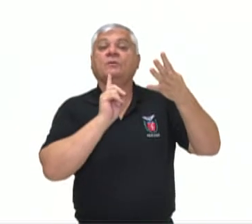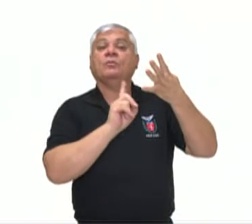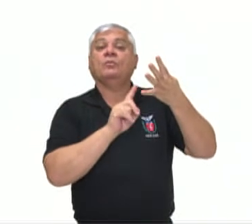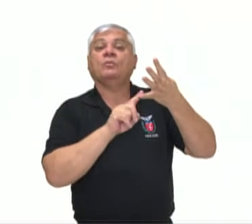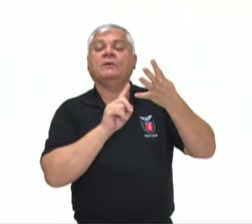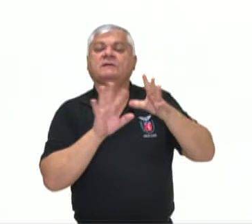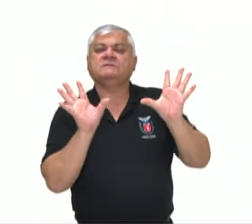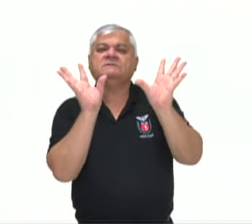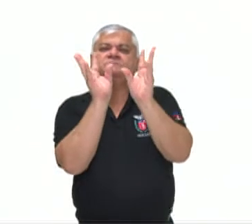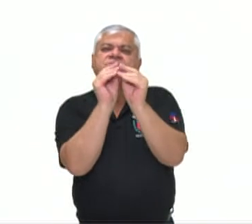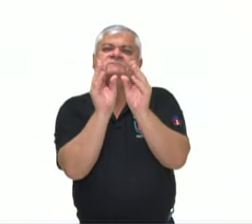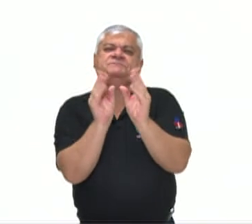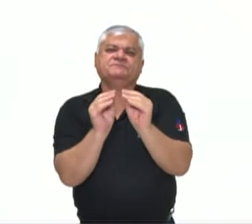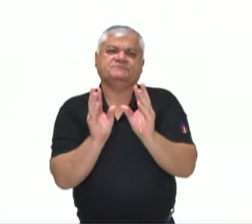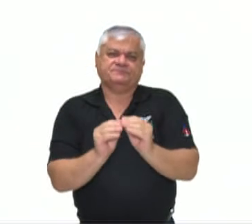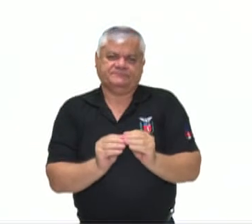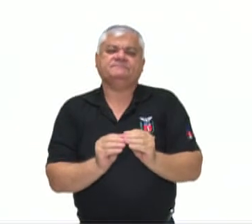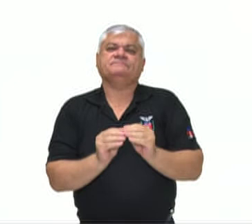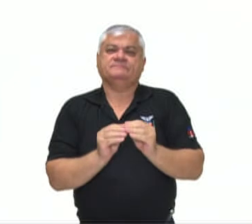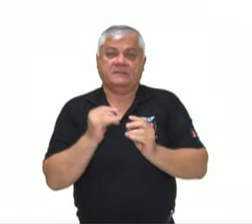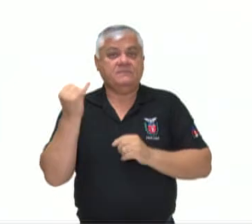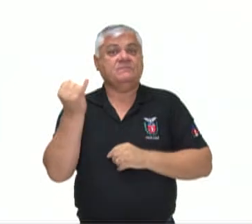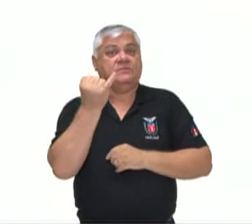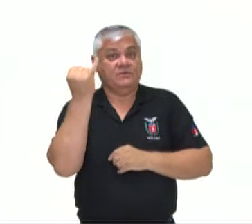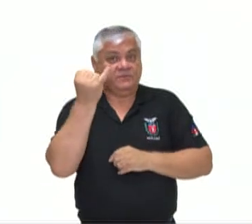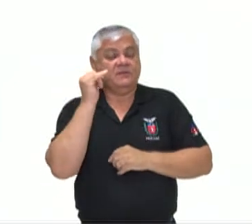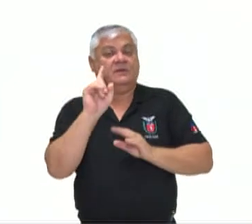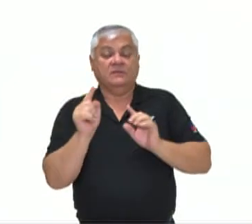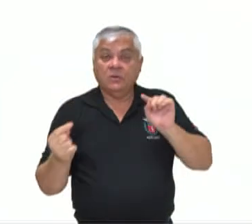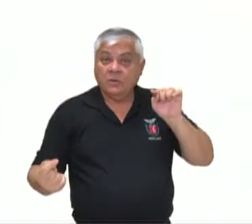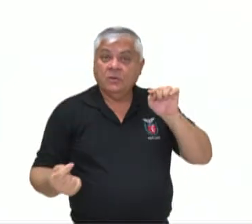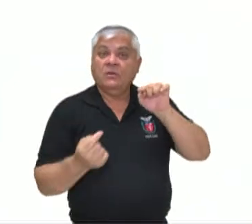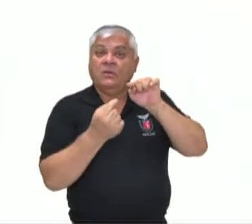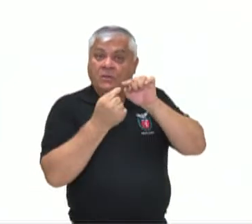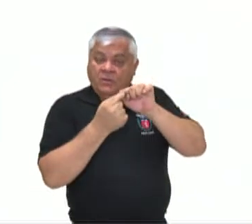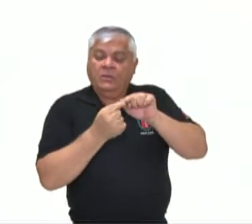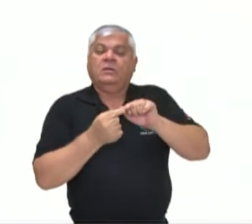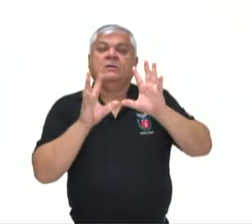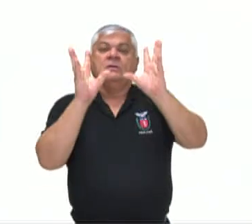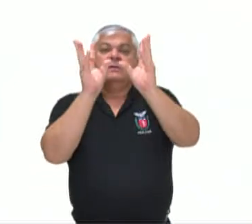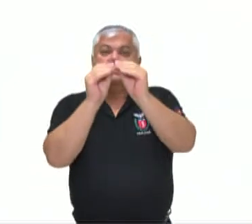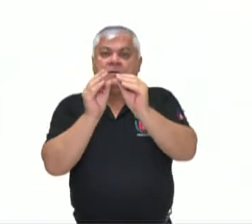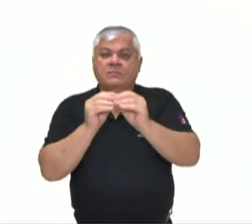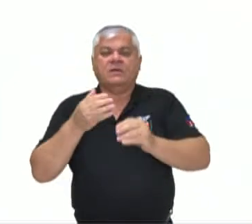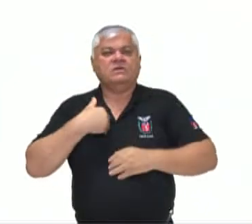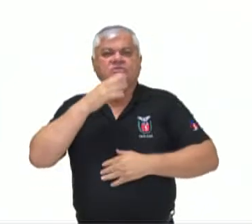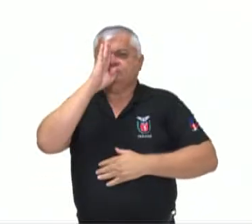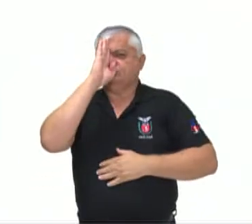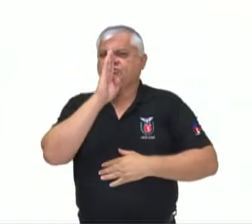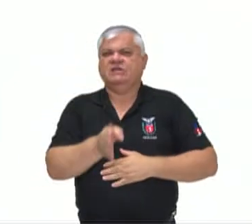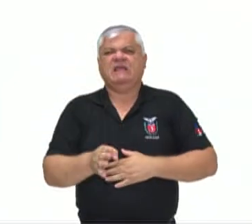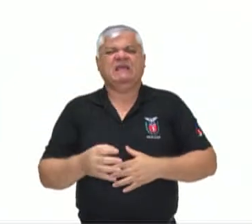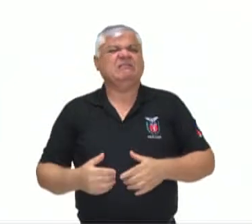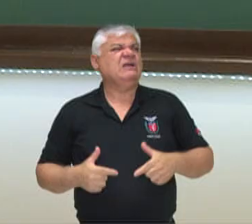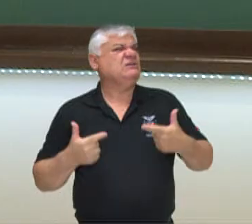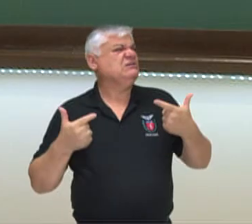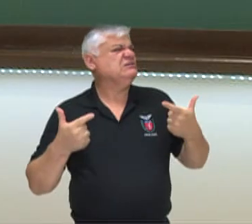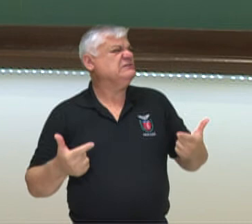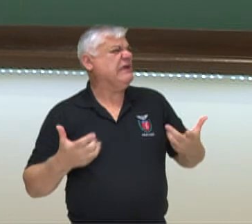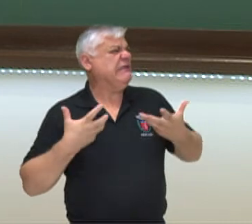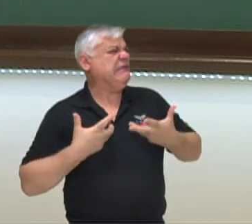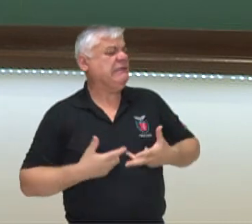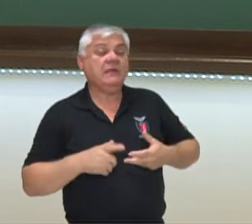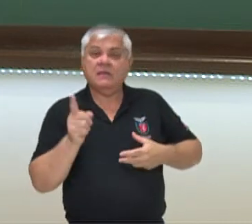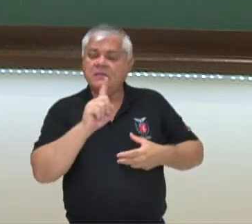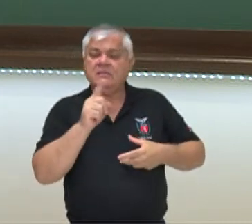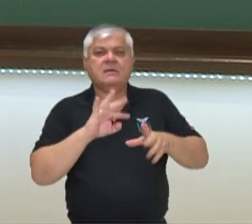vai dizer, né? A objetividade no discurso vai fazer com que você seja direto e não cansativo. Então a gente não